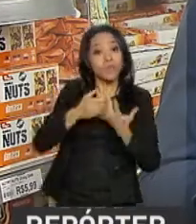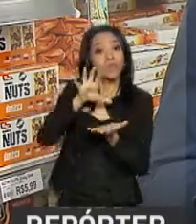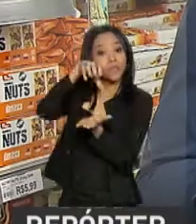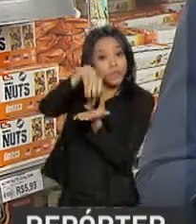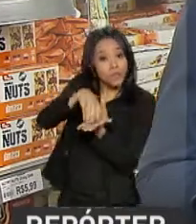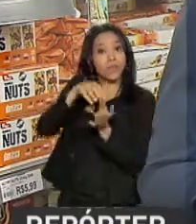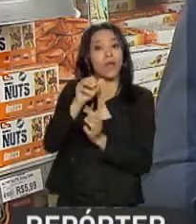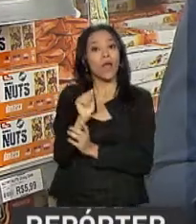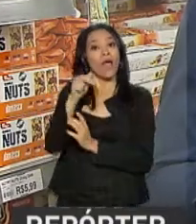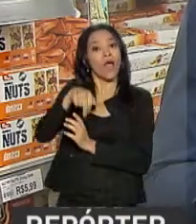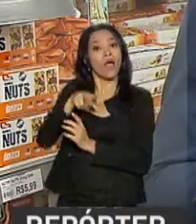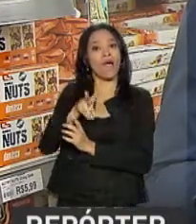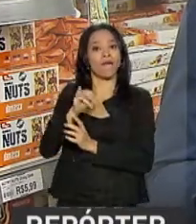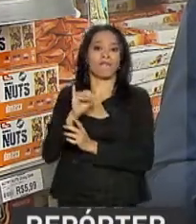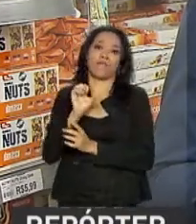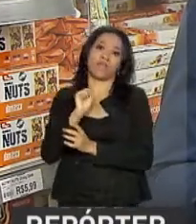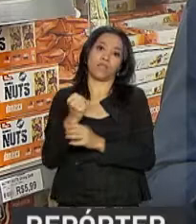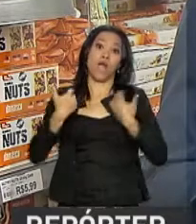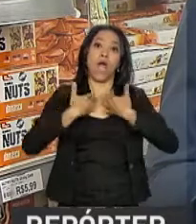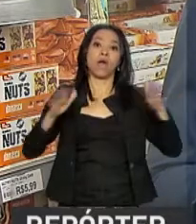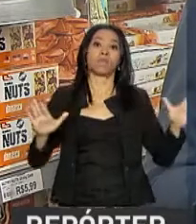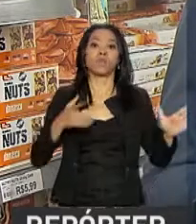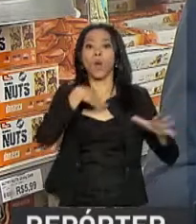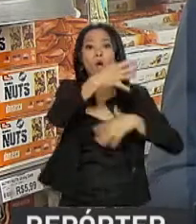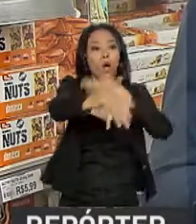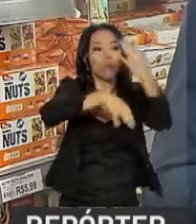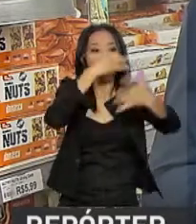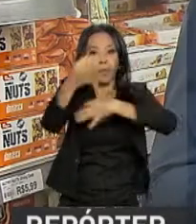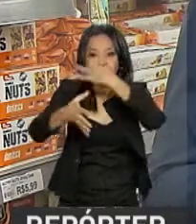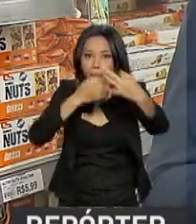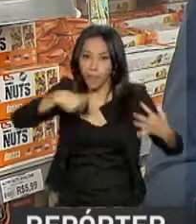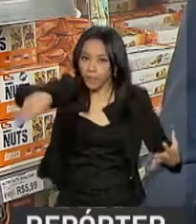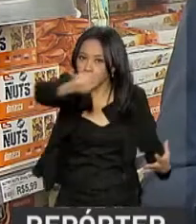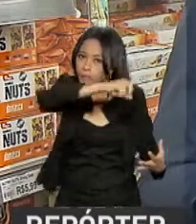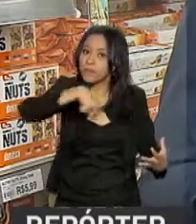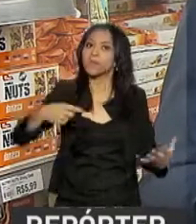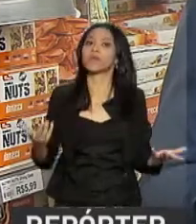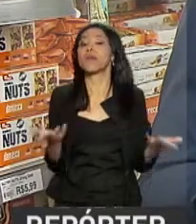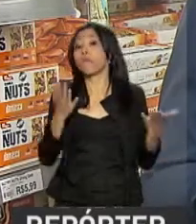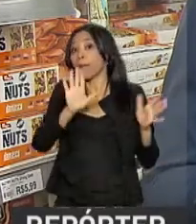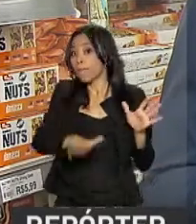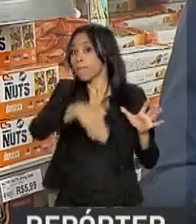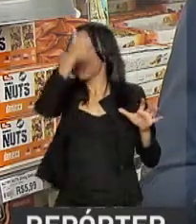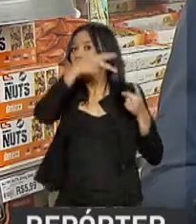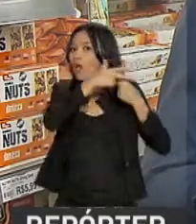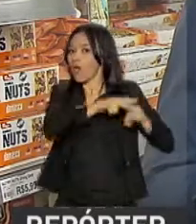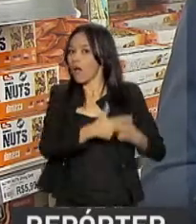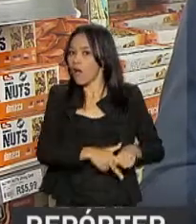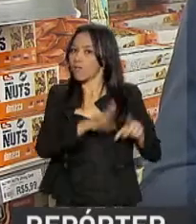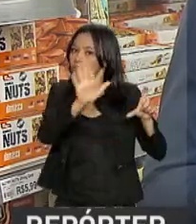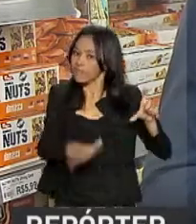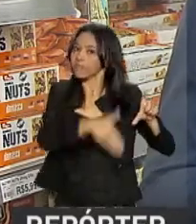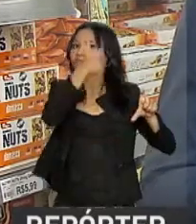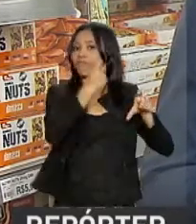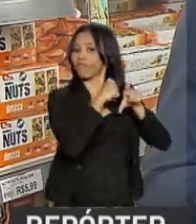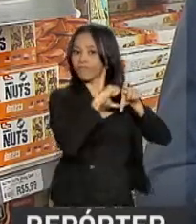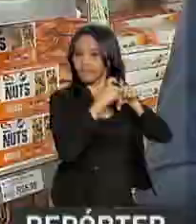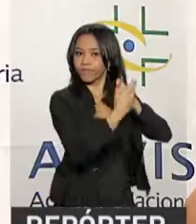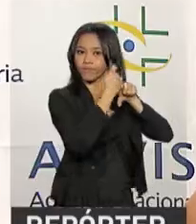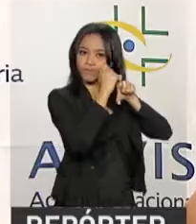abriu uma consulta pública para receber sugestões da população para melhorar a tabela nutricional dos